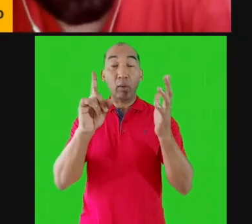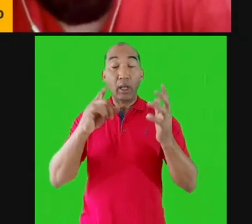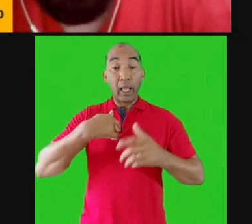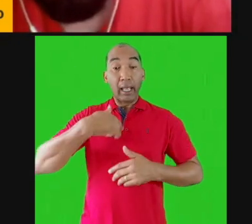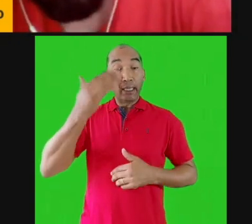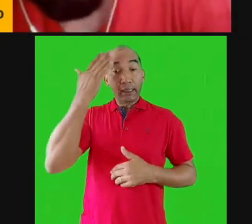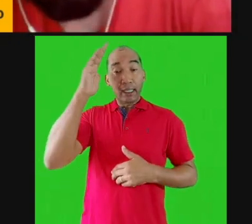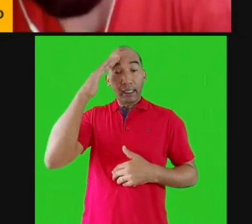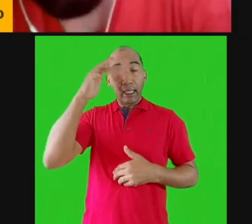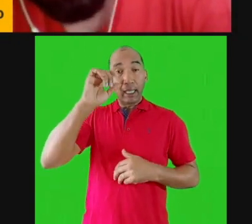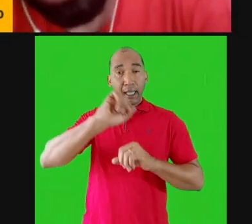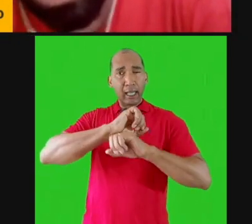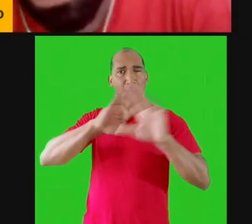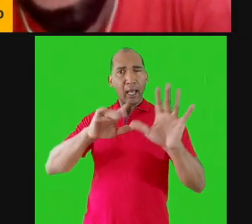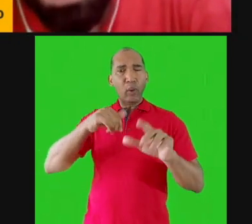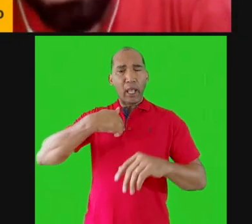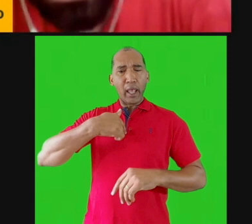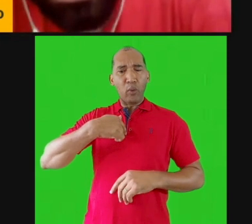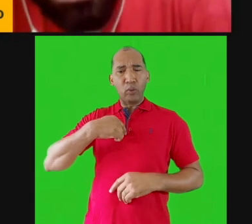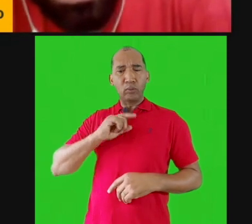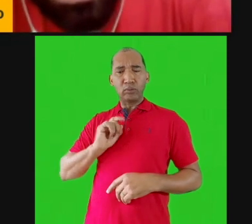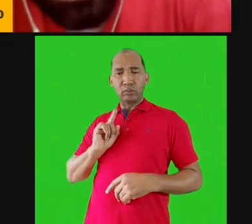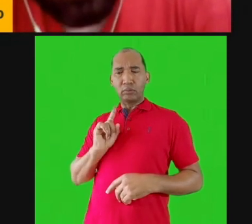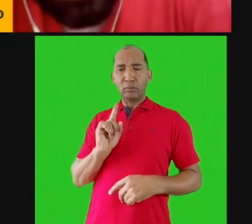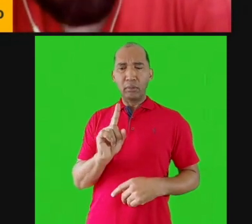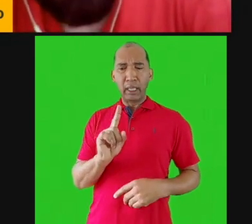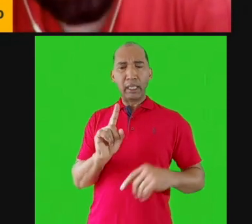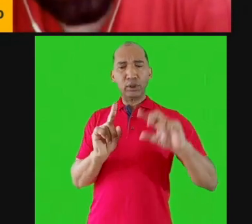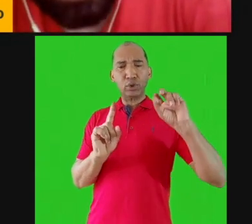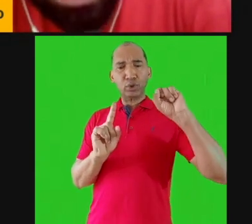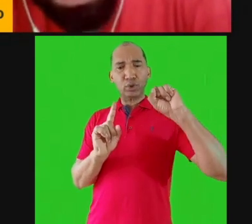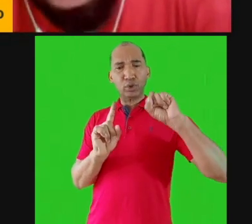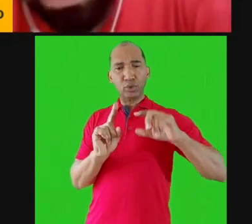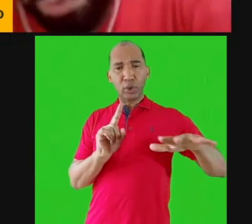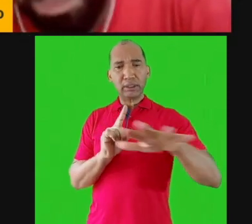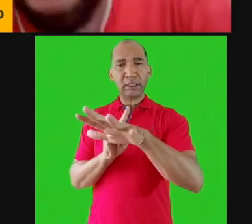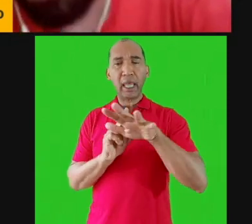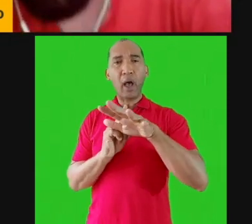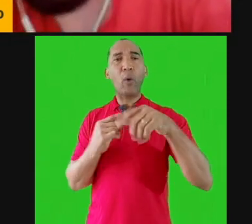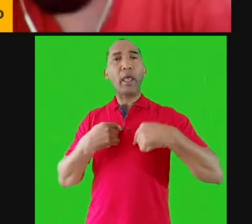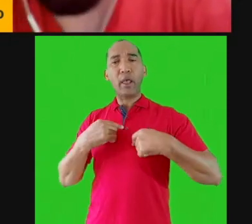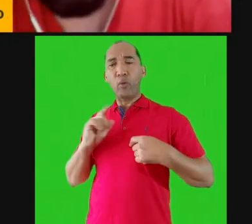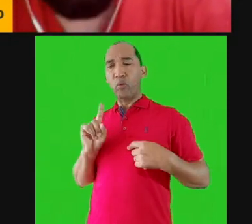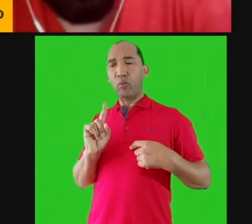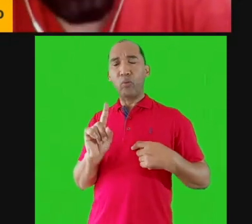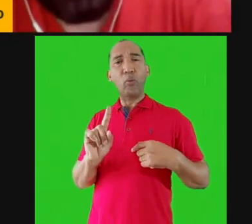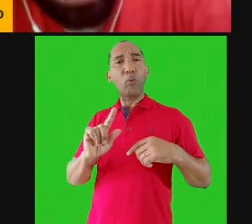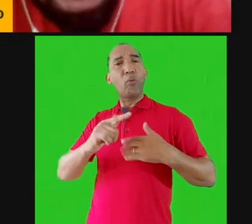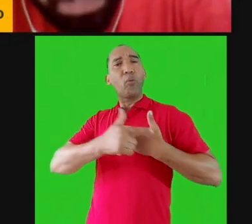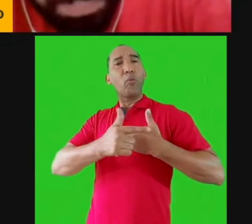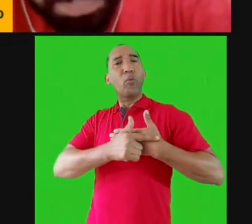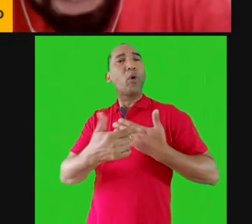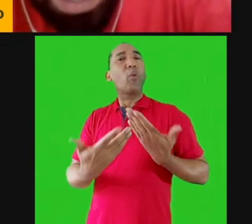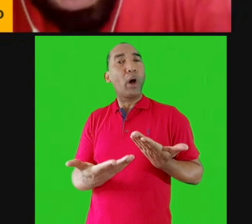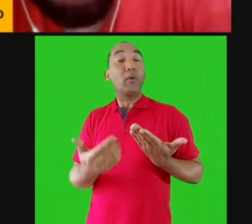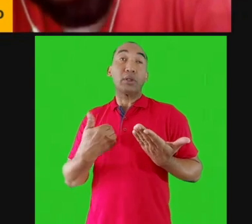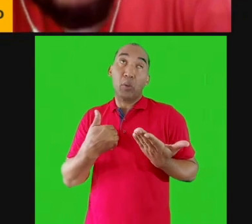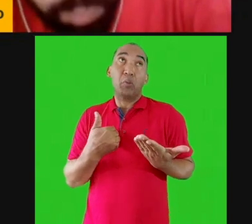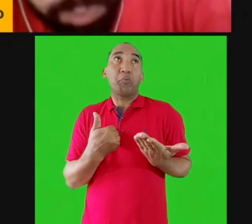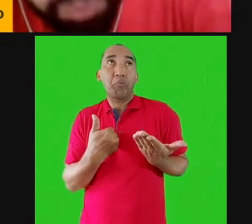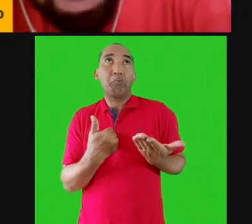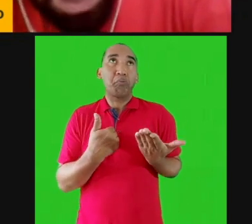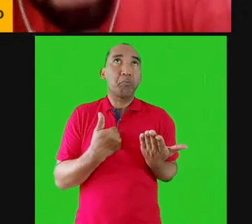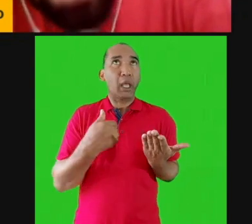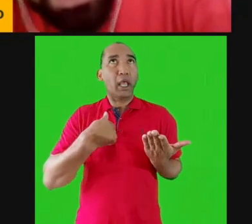poder entender qual o nosso papel social dentro da profissão. E aí veio a ideia de, quanto formador e quanto professor, por que não abrir